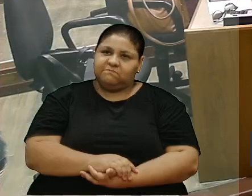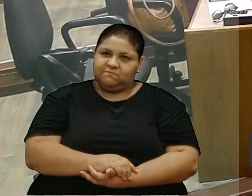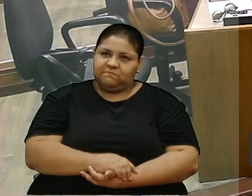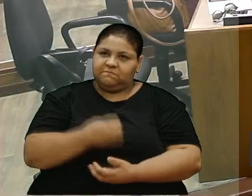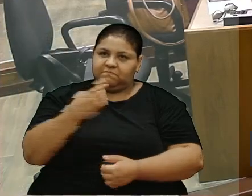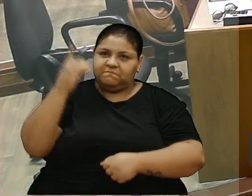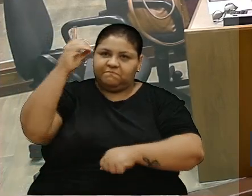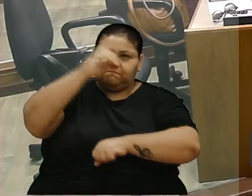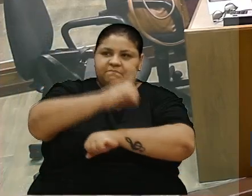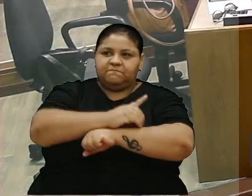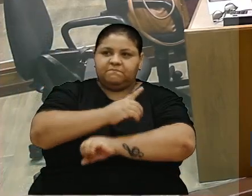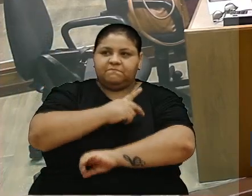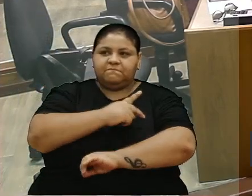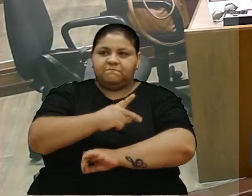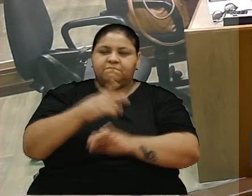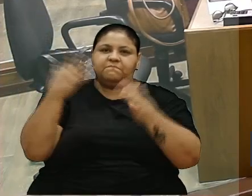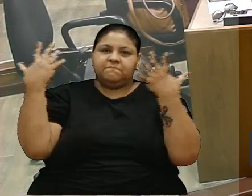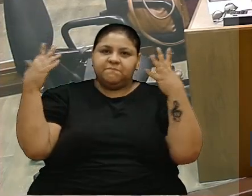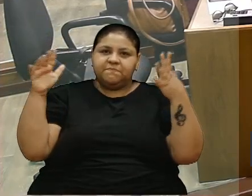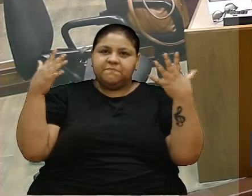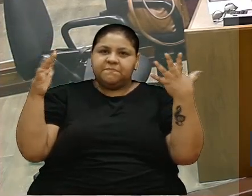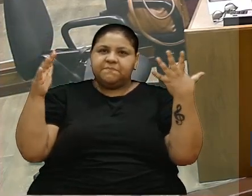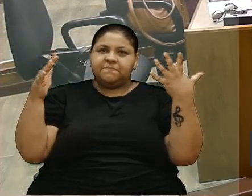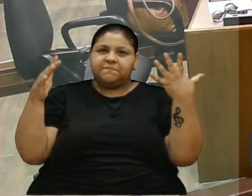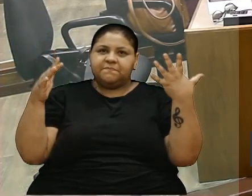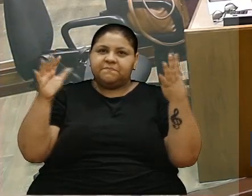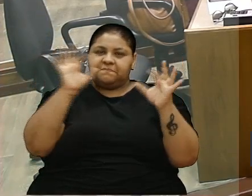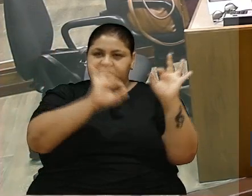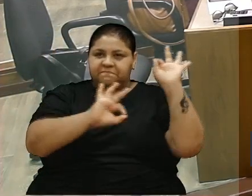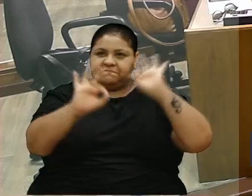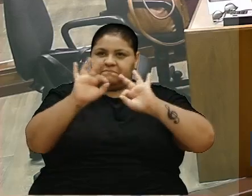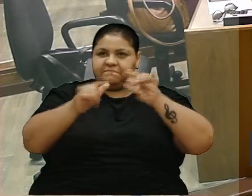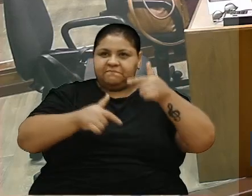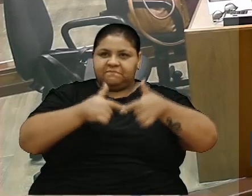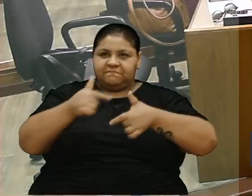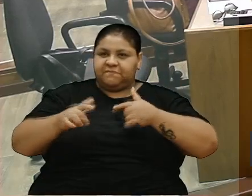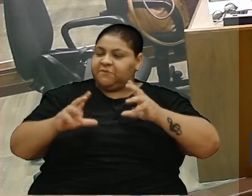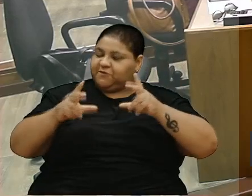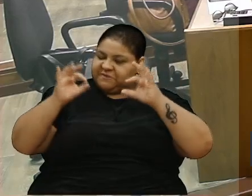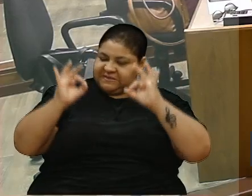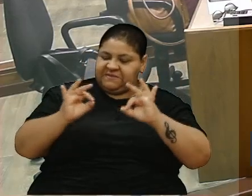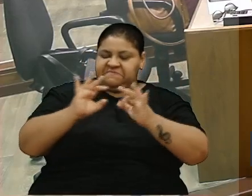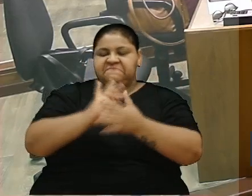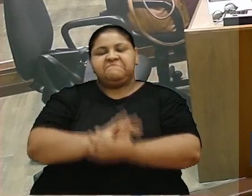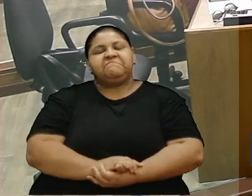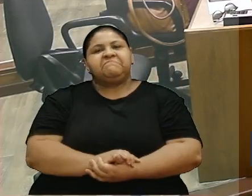Bom dia, senhora presidente. Parabéns aí pela condução dos trabalhos. Que dê tudo certo.